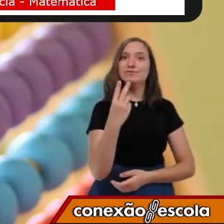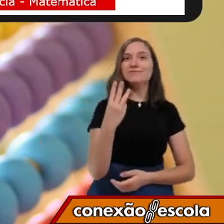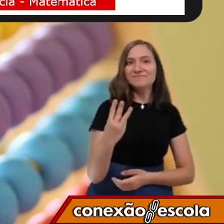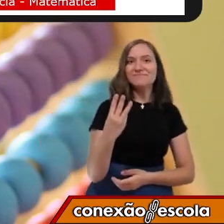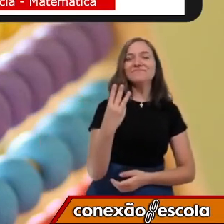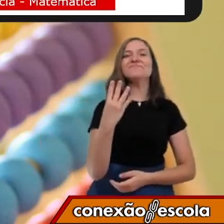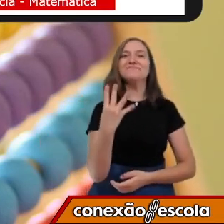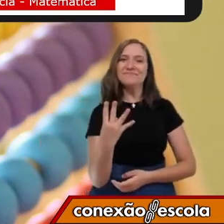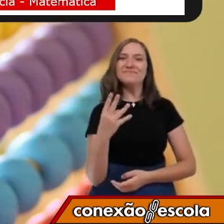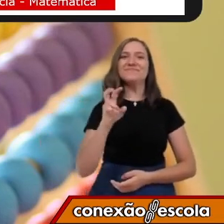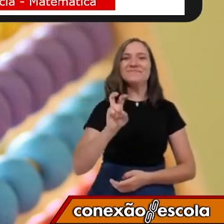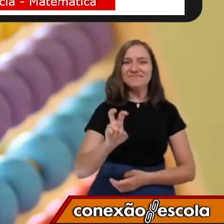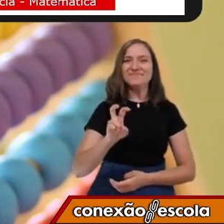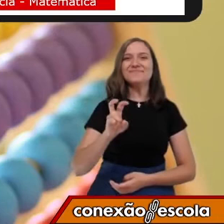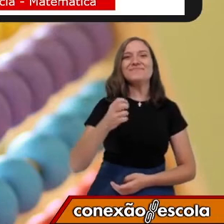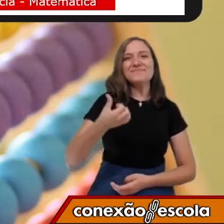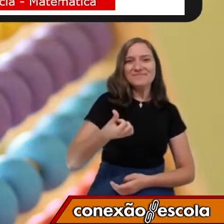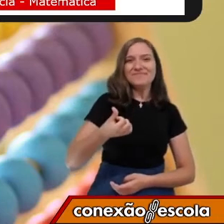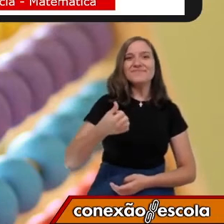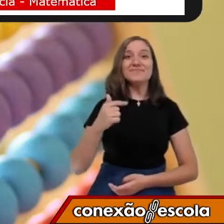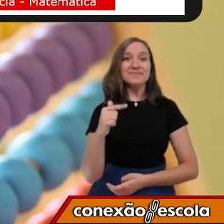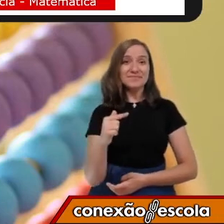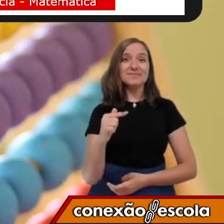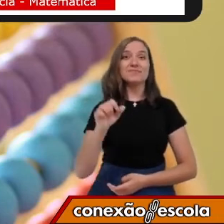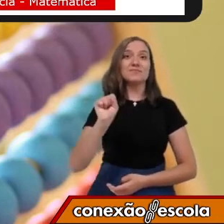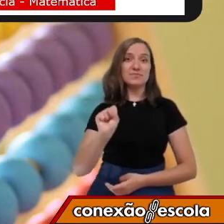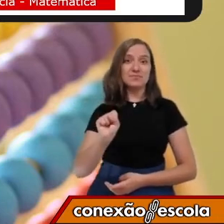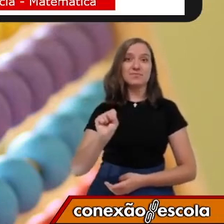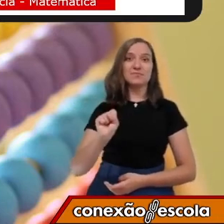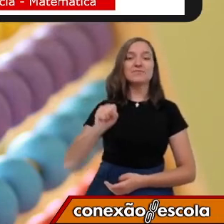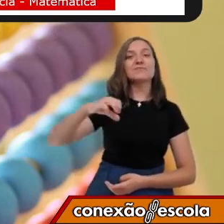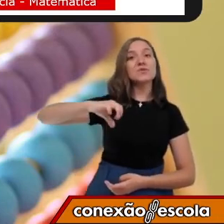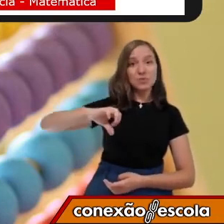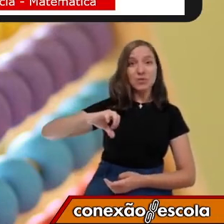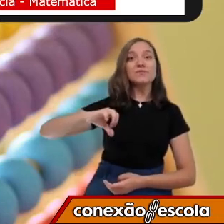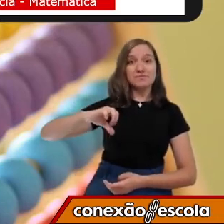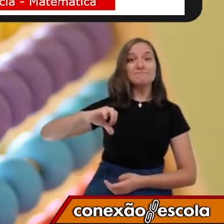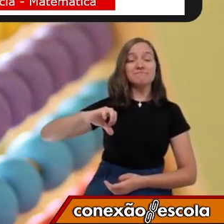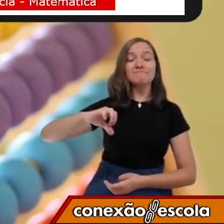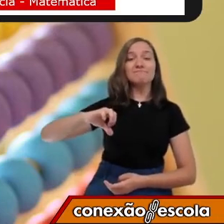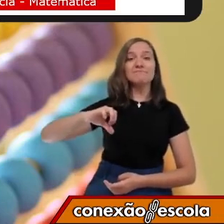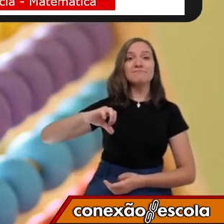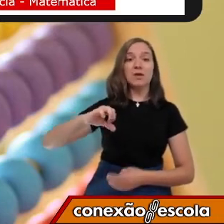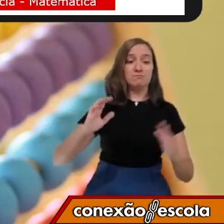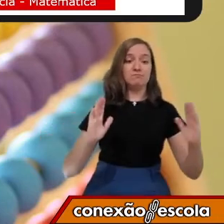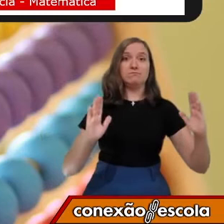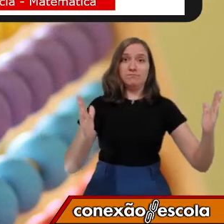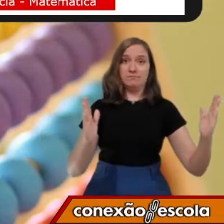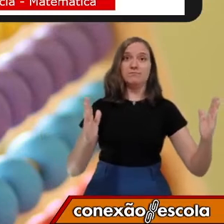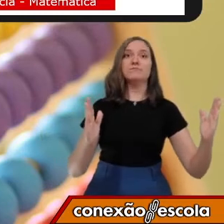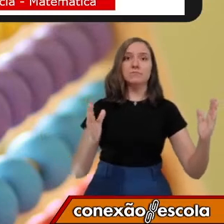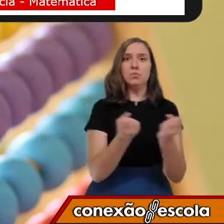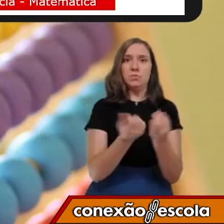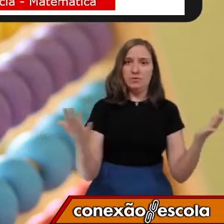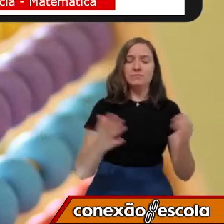2, 3, 4, 5, 6, 7, 8 e 9. 10 símbolos. Por